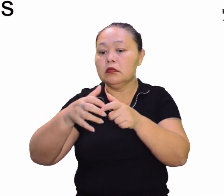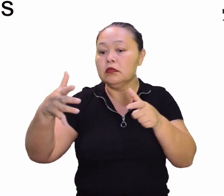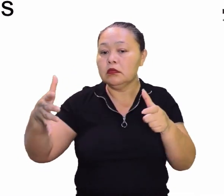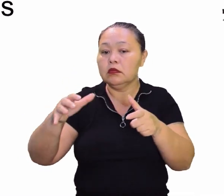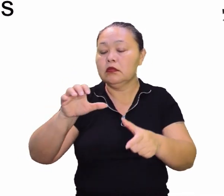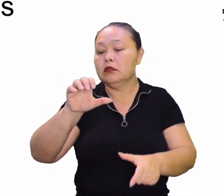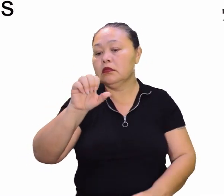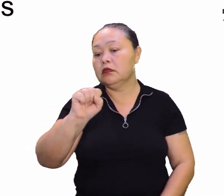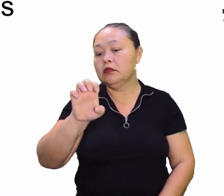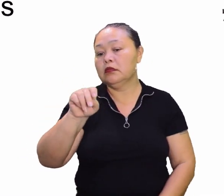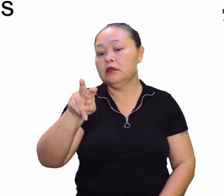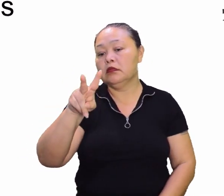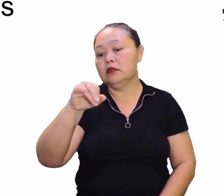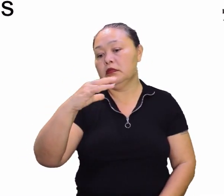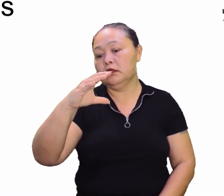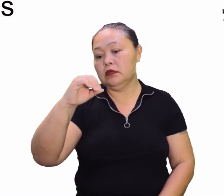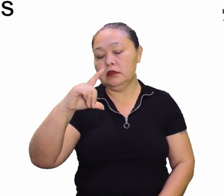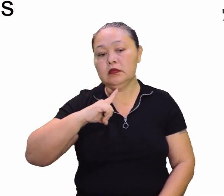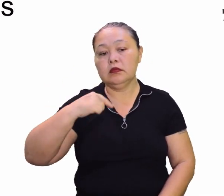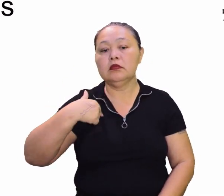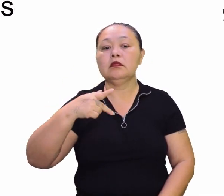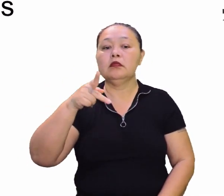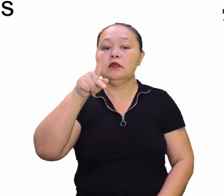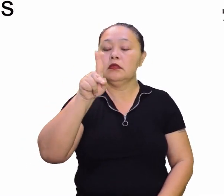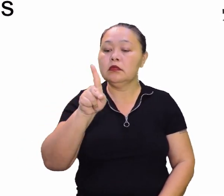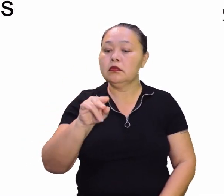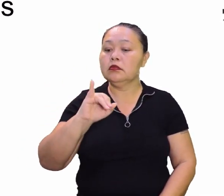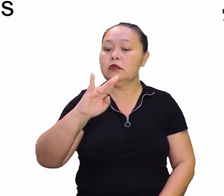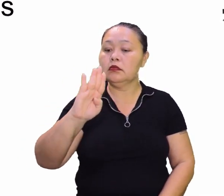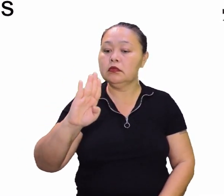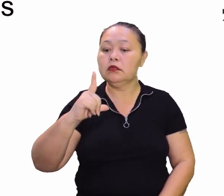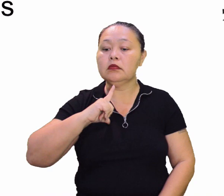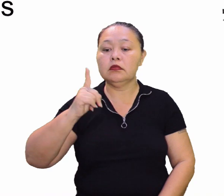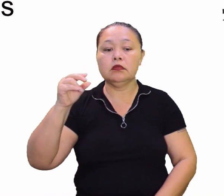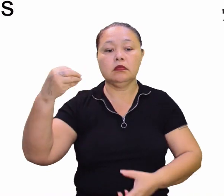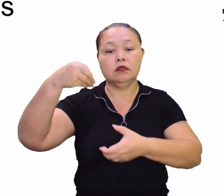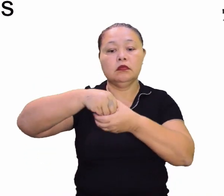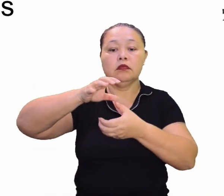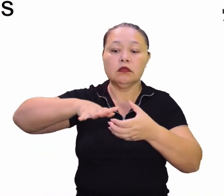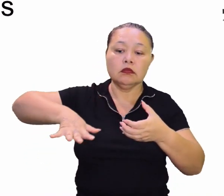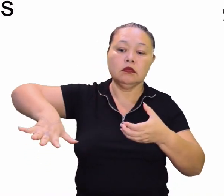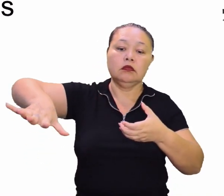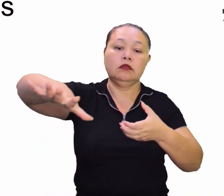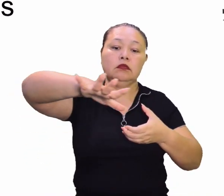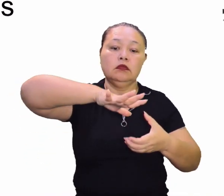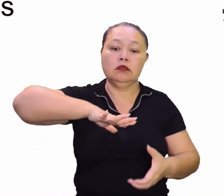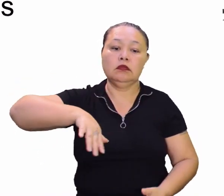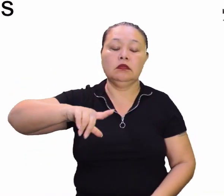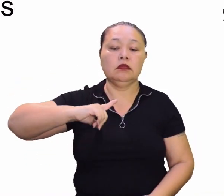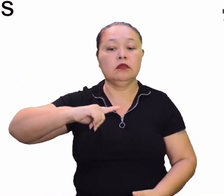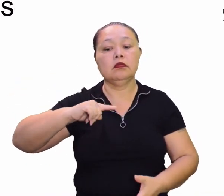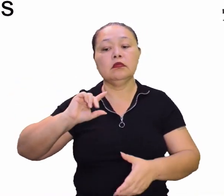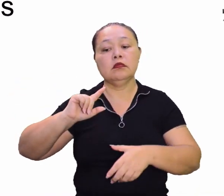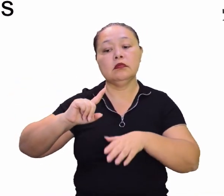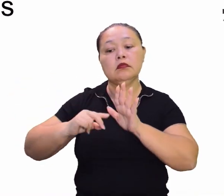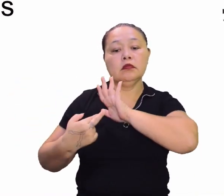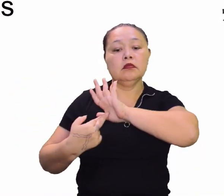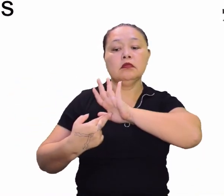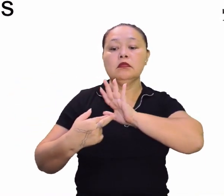maior parte do PIB de Hong Kong vem do setor de serviços, que representa